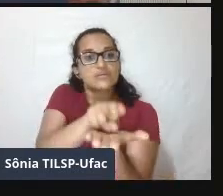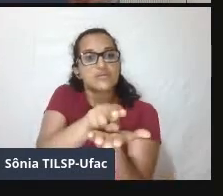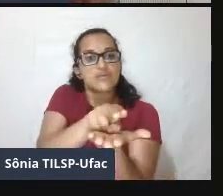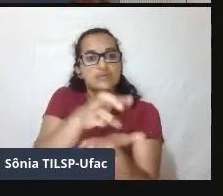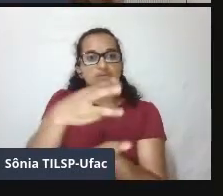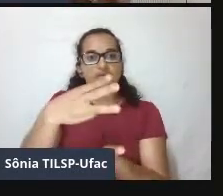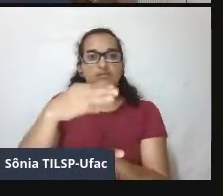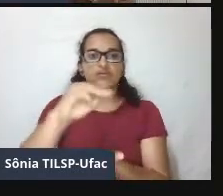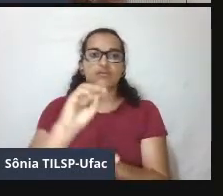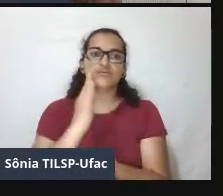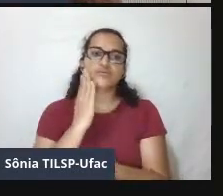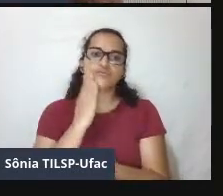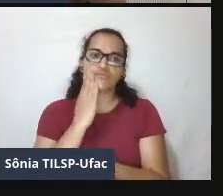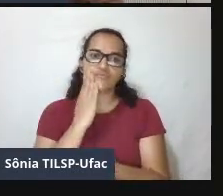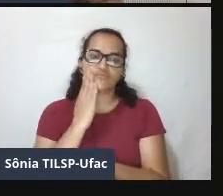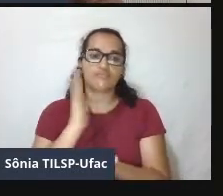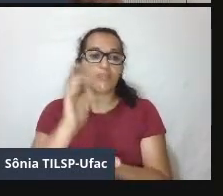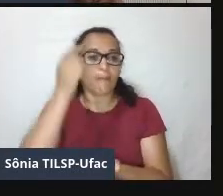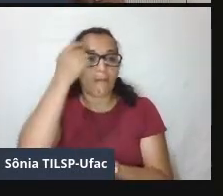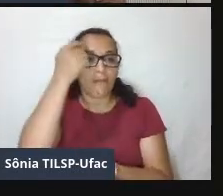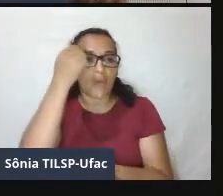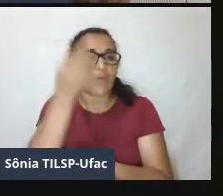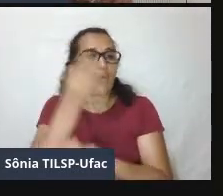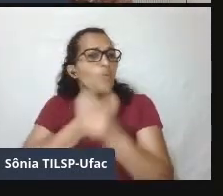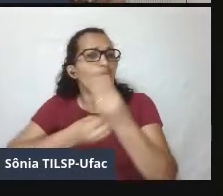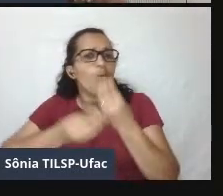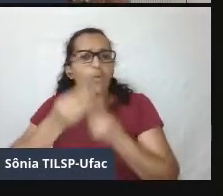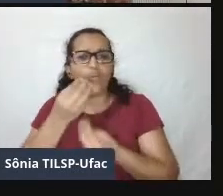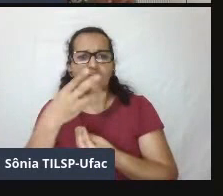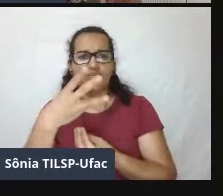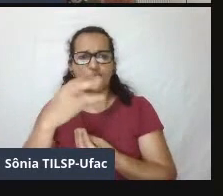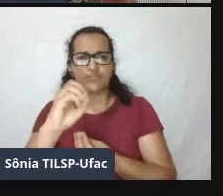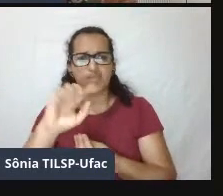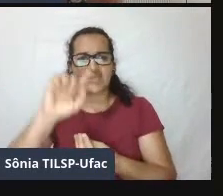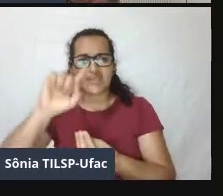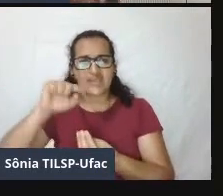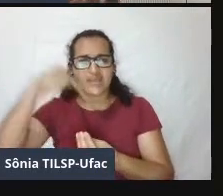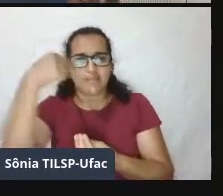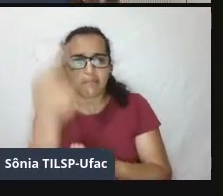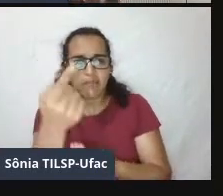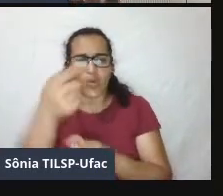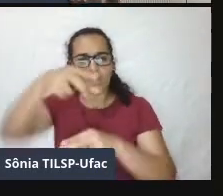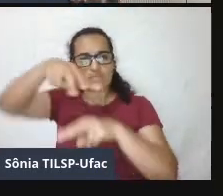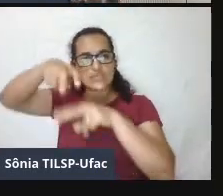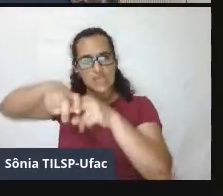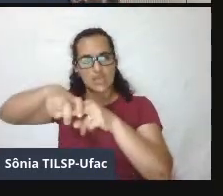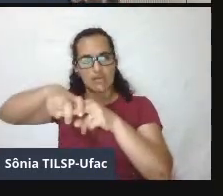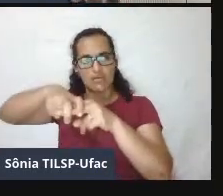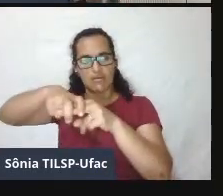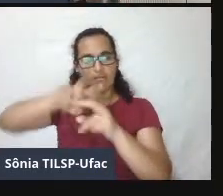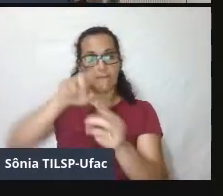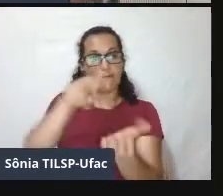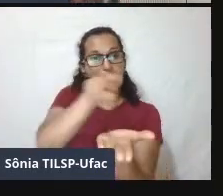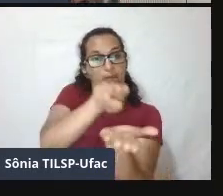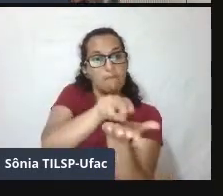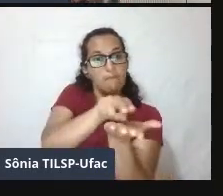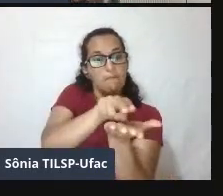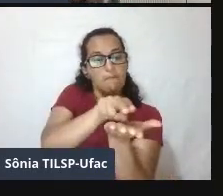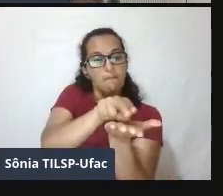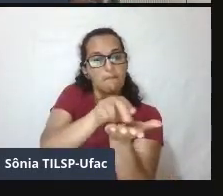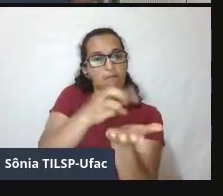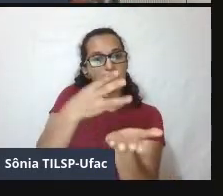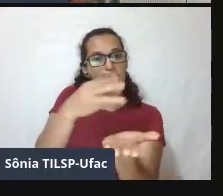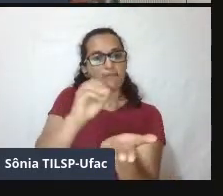visualizar como seria a sensação postural de você sentar após 30 dias deitado em uma cama hospitalar. E o que